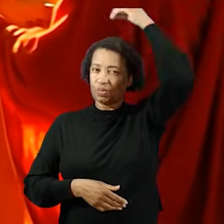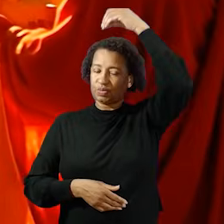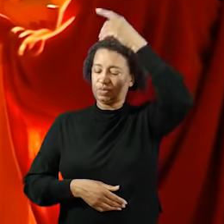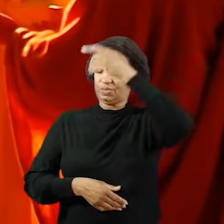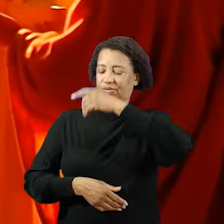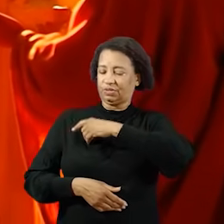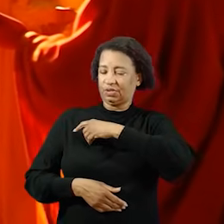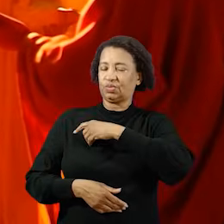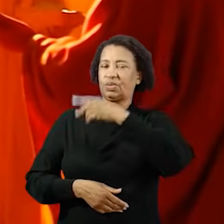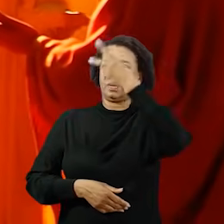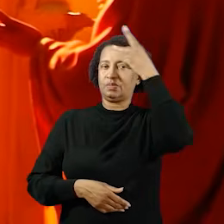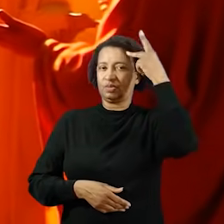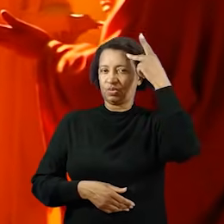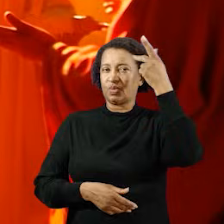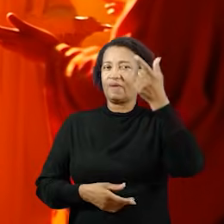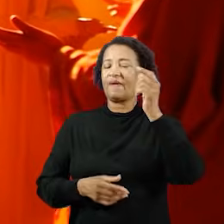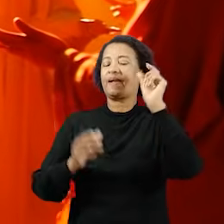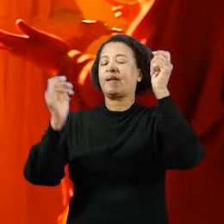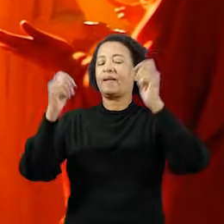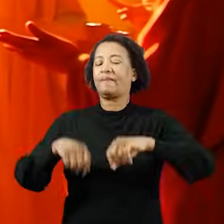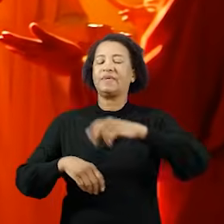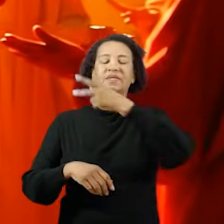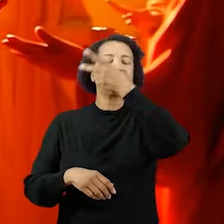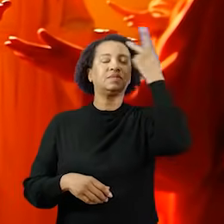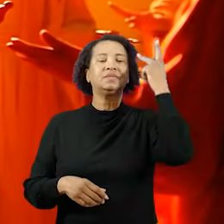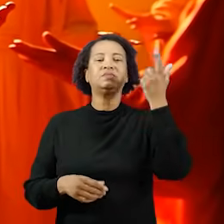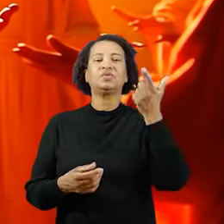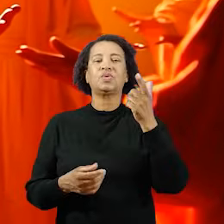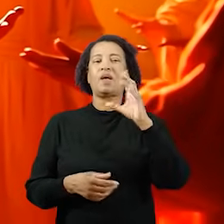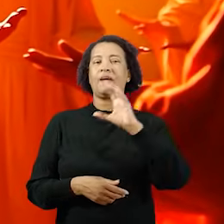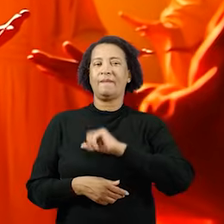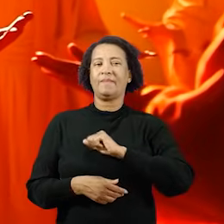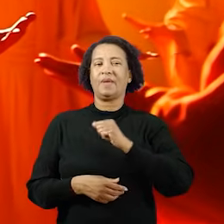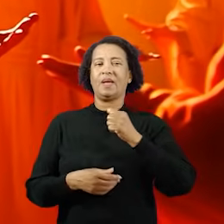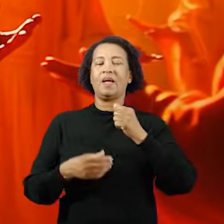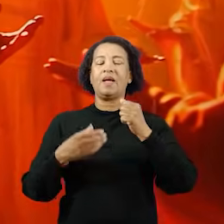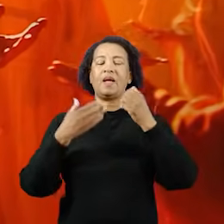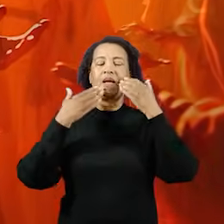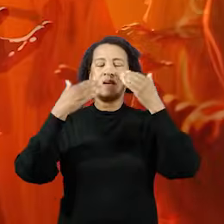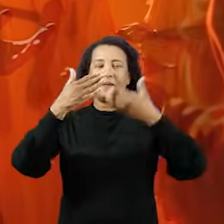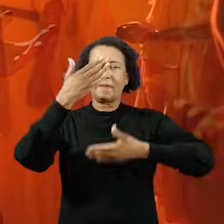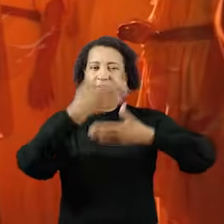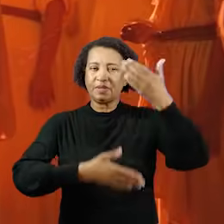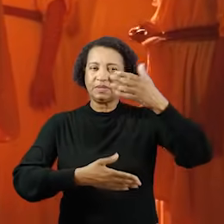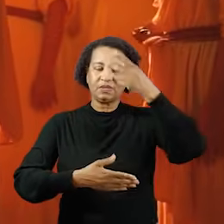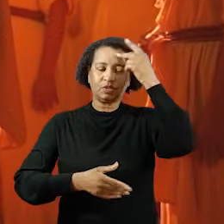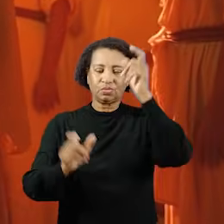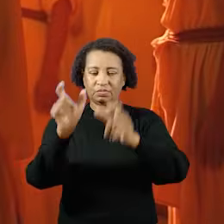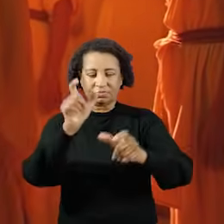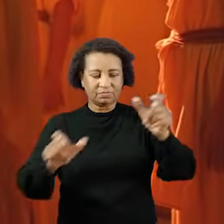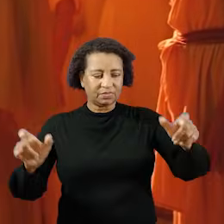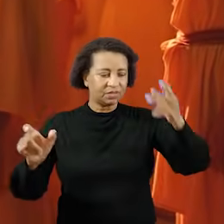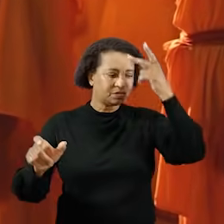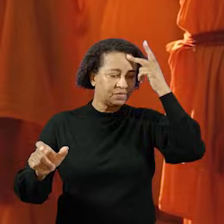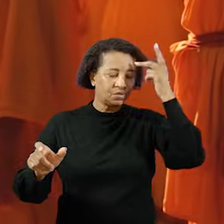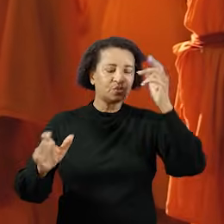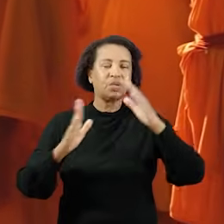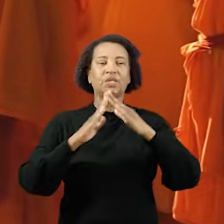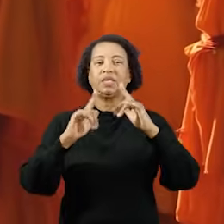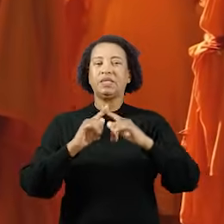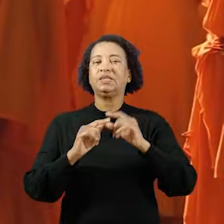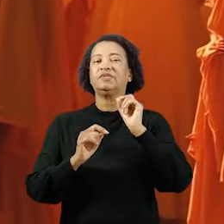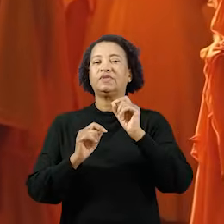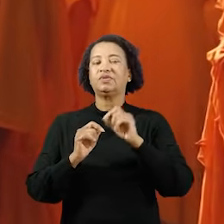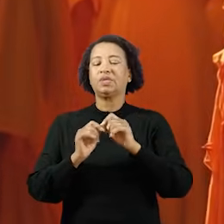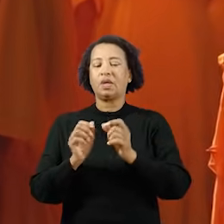da igreja os capacita a amar. A presença do Espírito Santo sobre os membros da igreja resulta em ordem